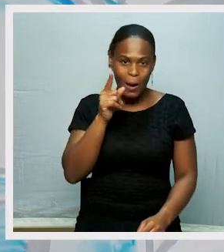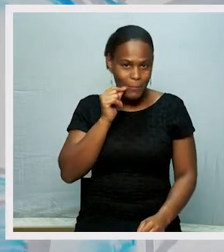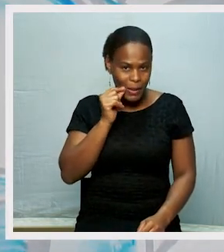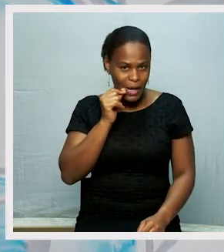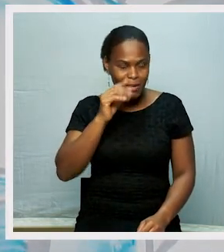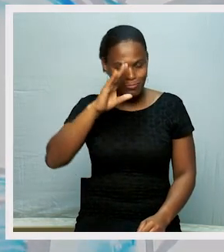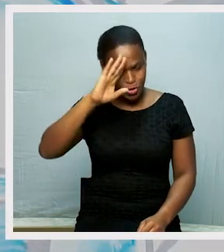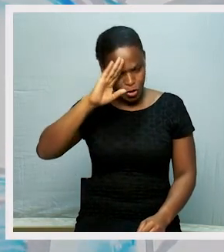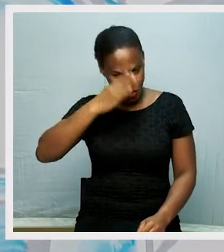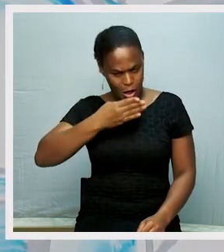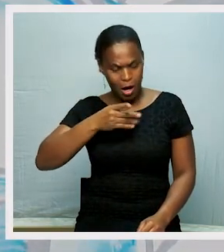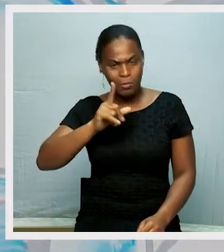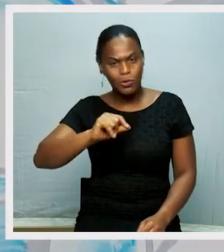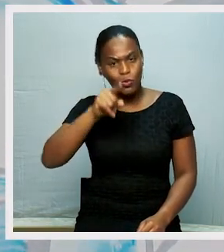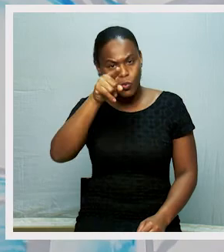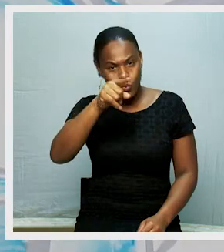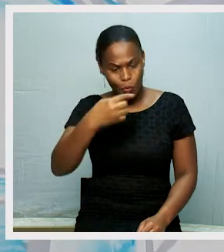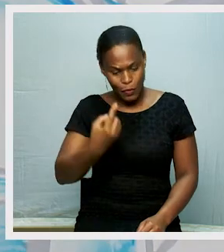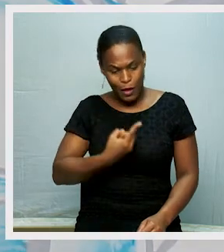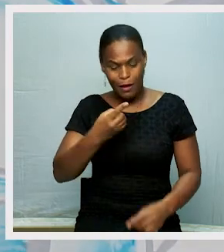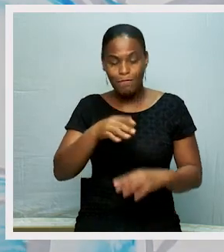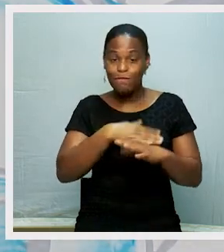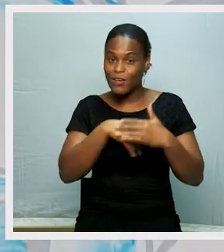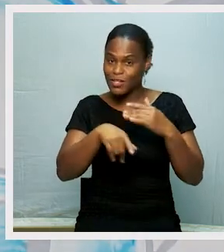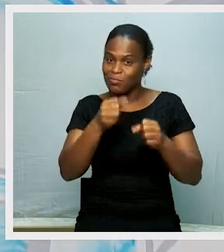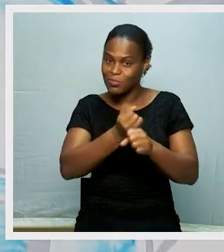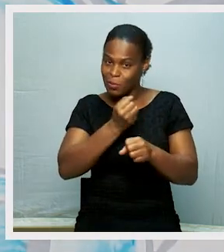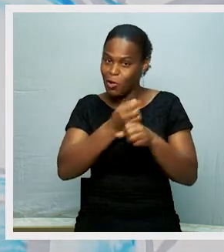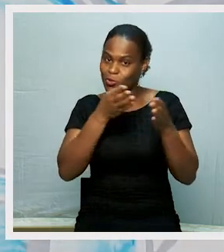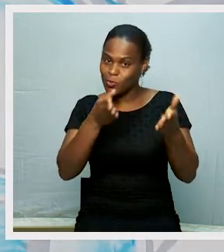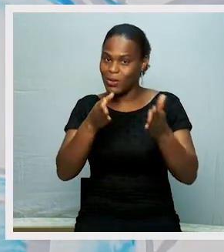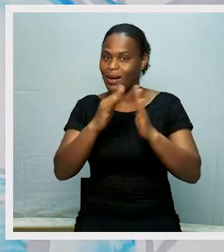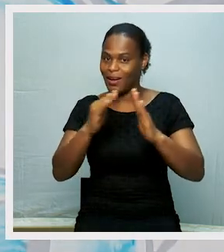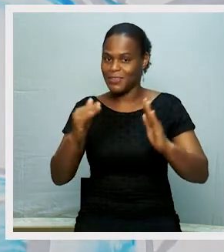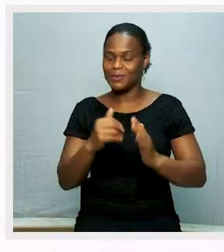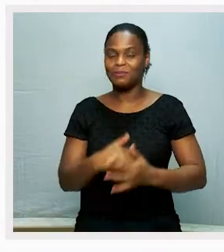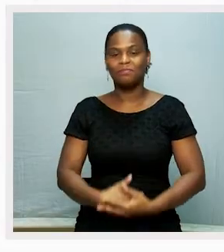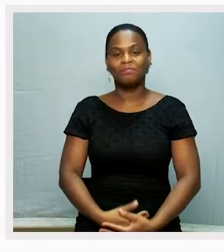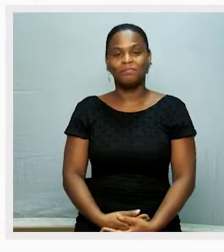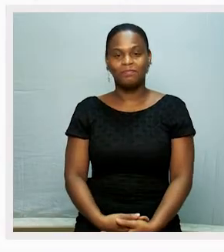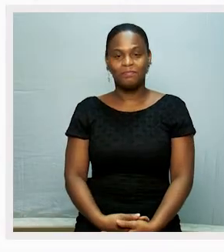menino, já sabes que também deves fazer isto.